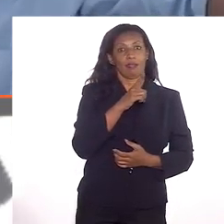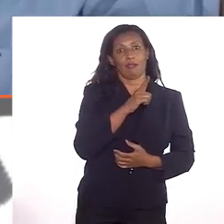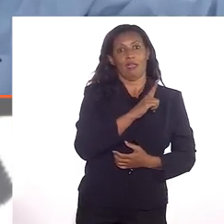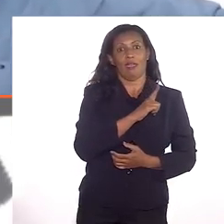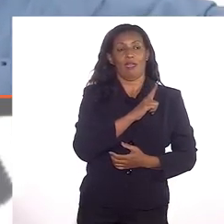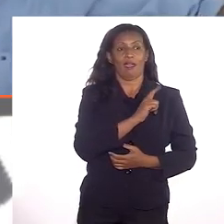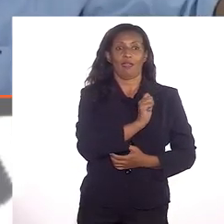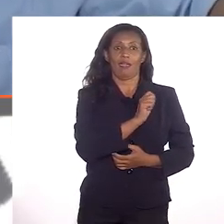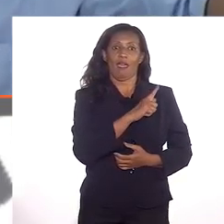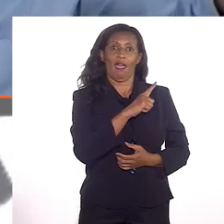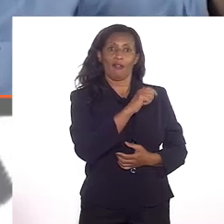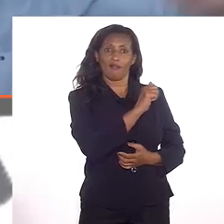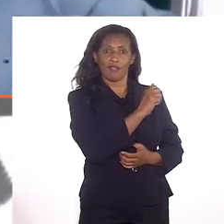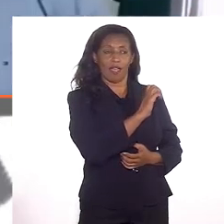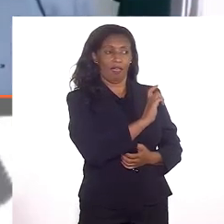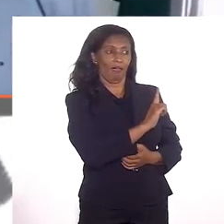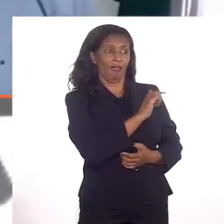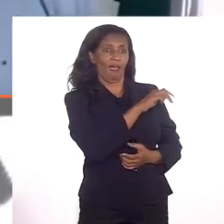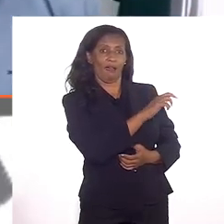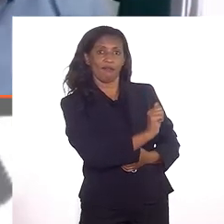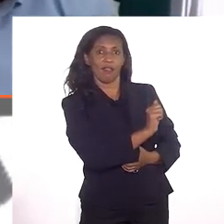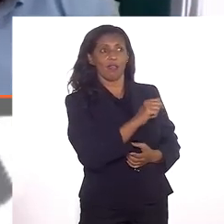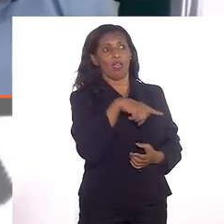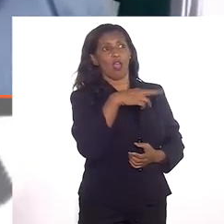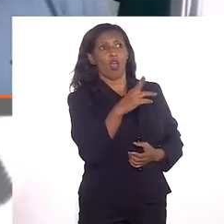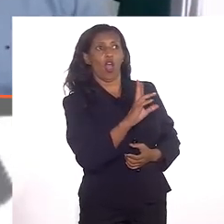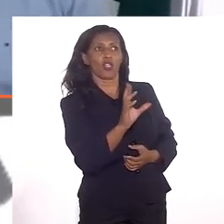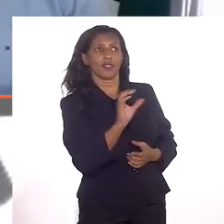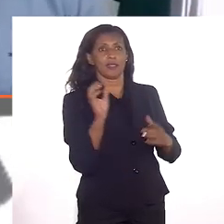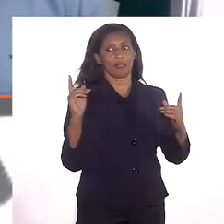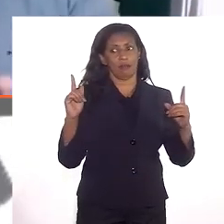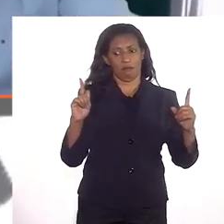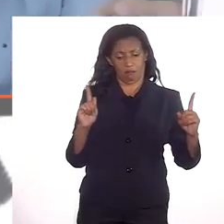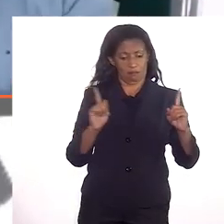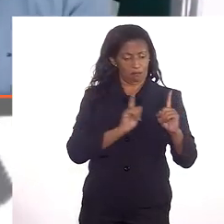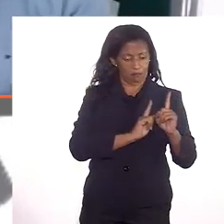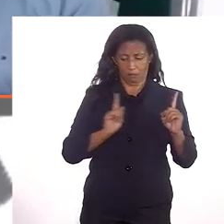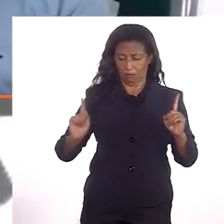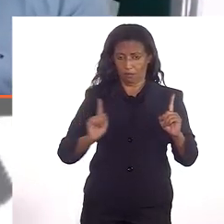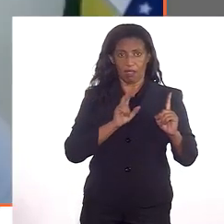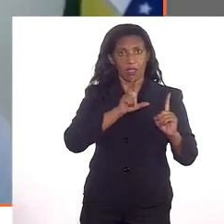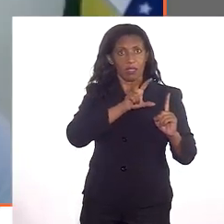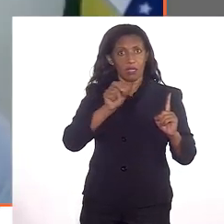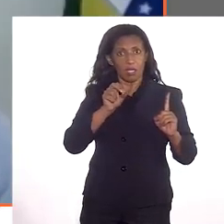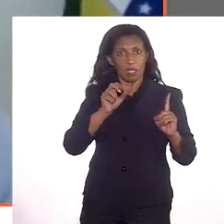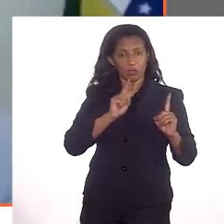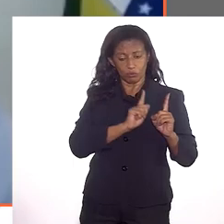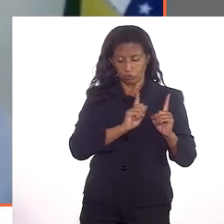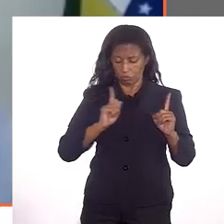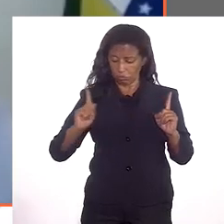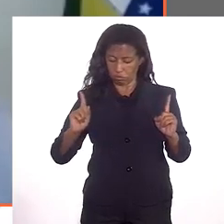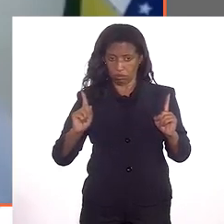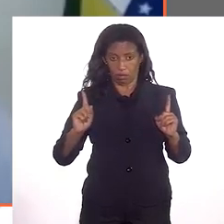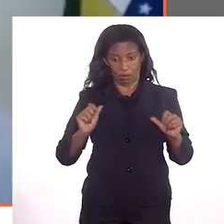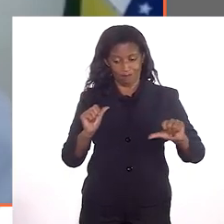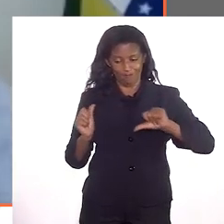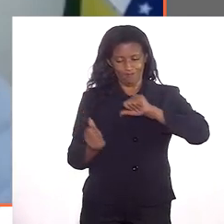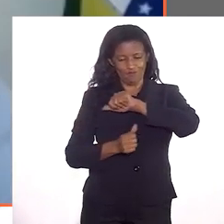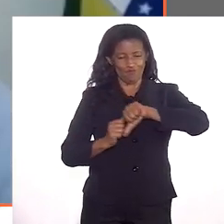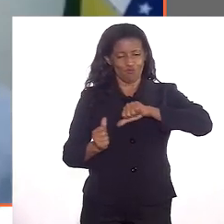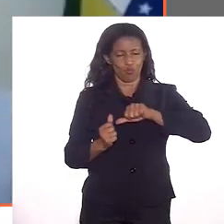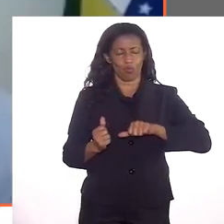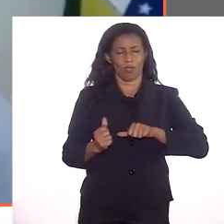na Gávea, em São Conrado, e quem mora na Rocinha. Onde que quero chegar? Assim, 500 metros de distância